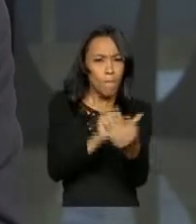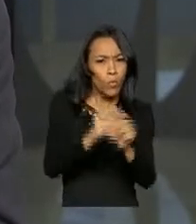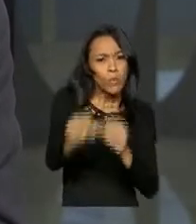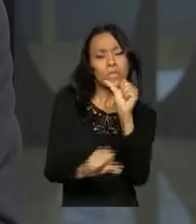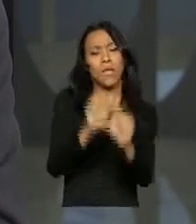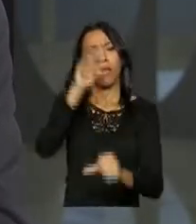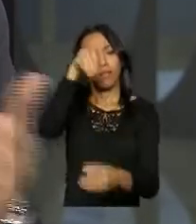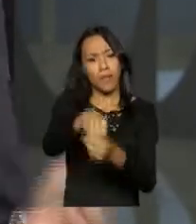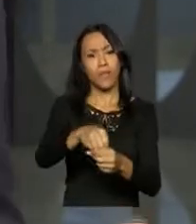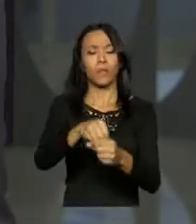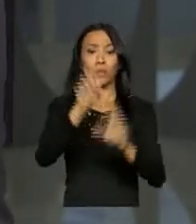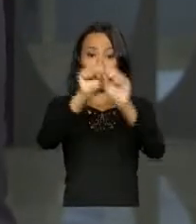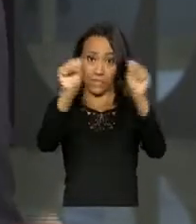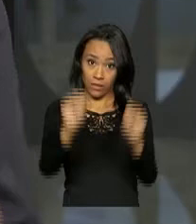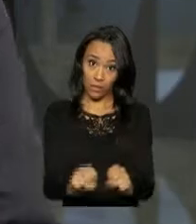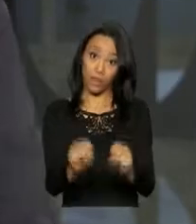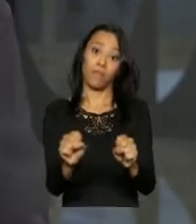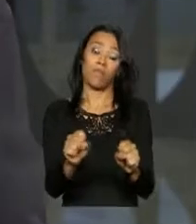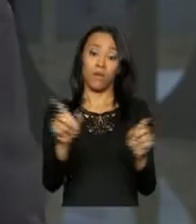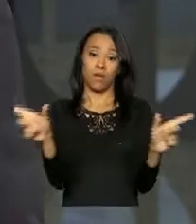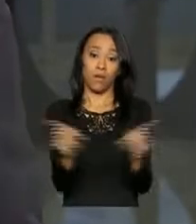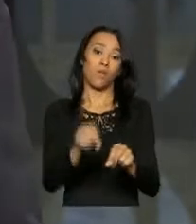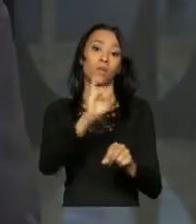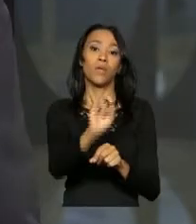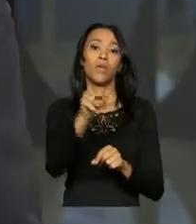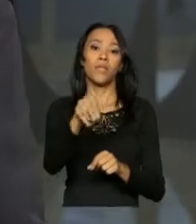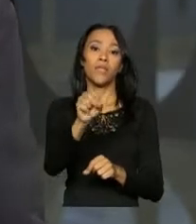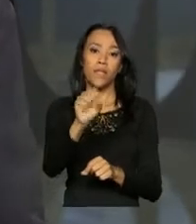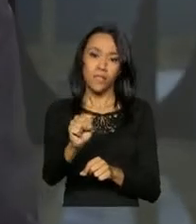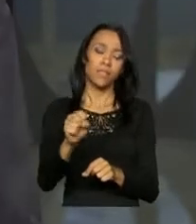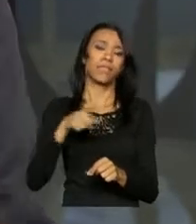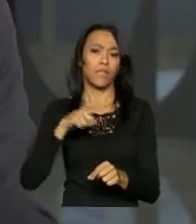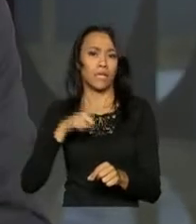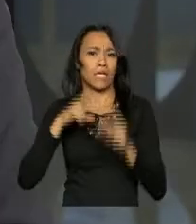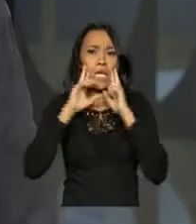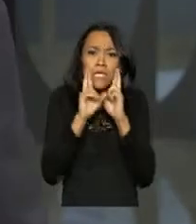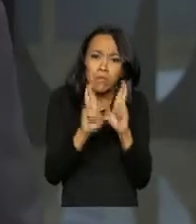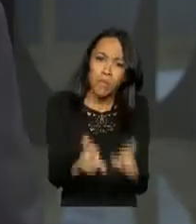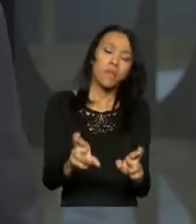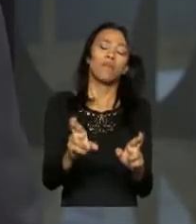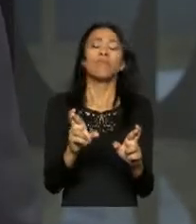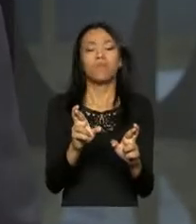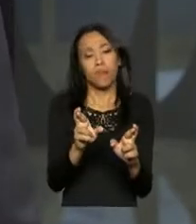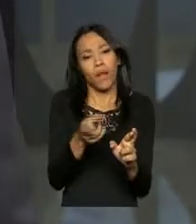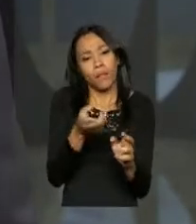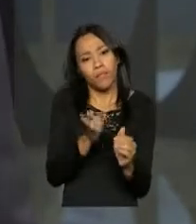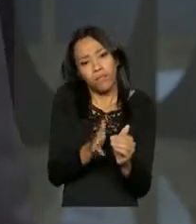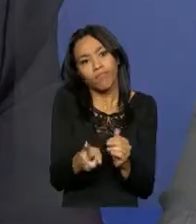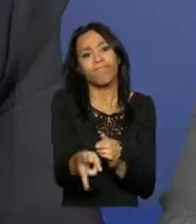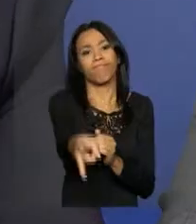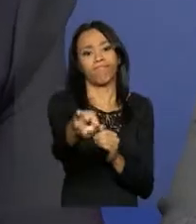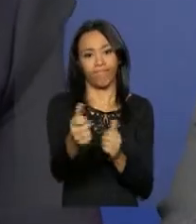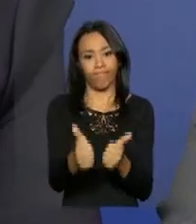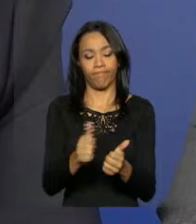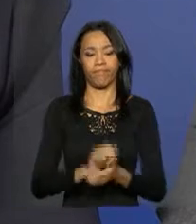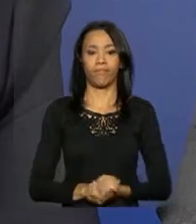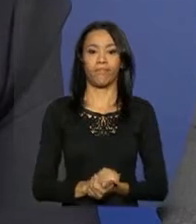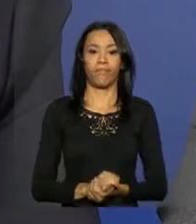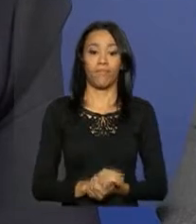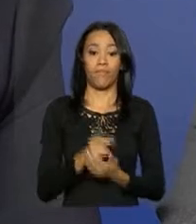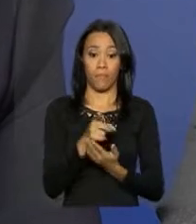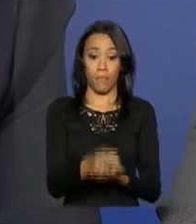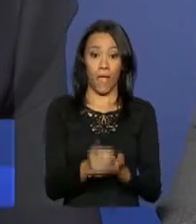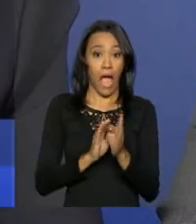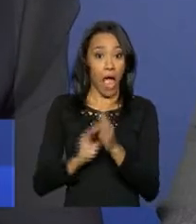o sistema deve ser solidário equilibrado em termos financeiros e sustentável a longo prazo a orientação